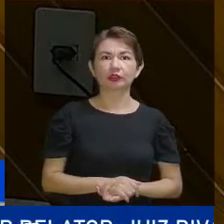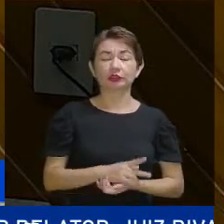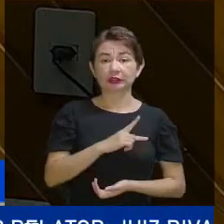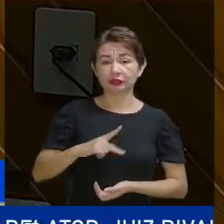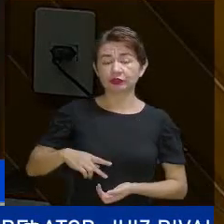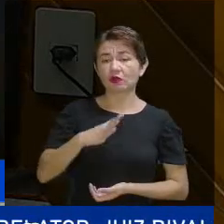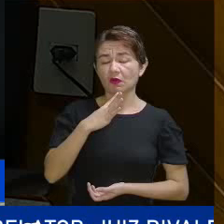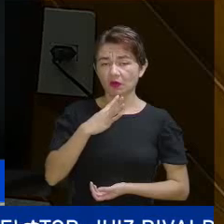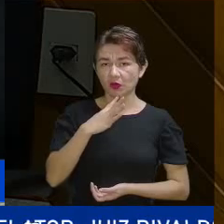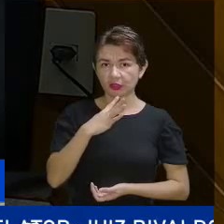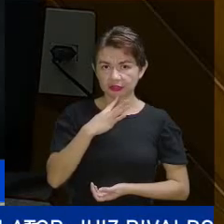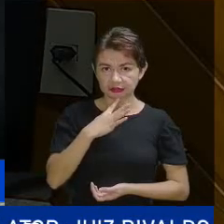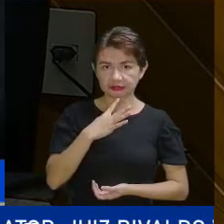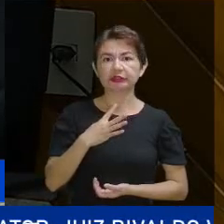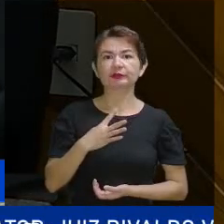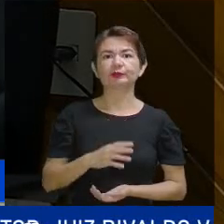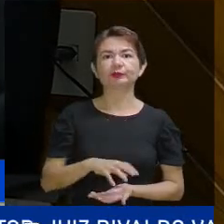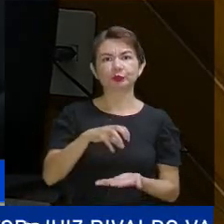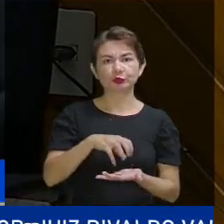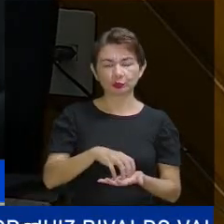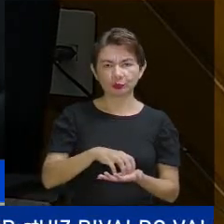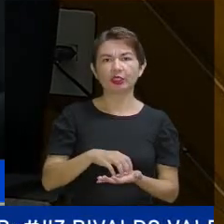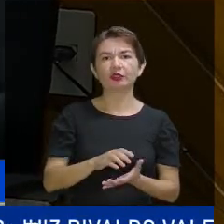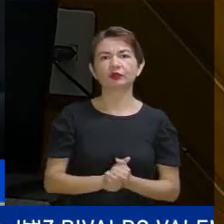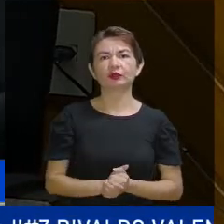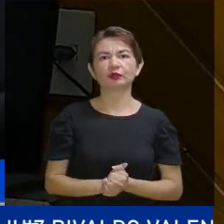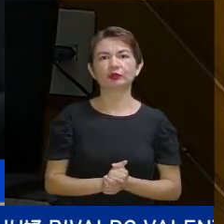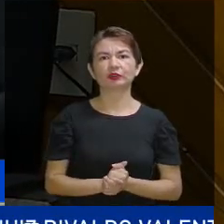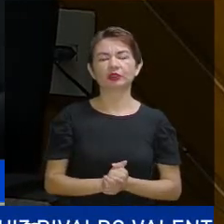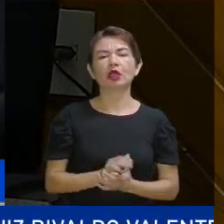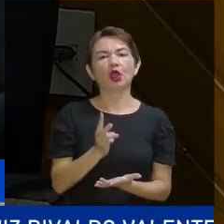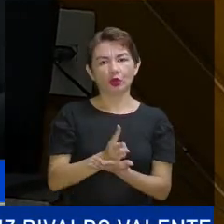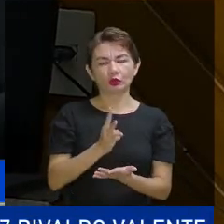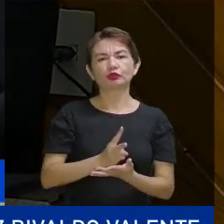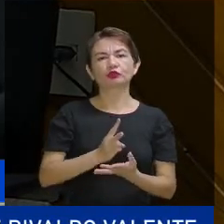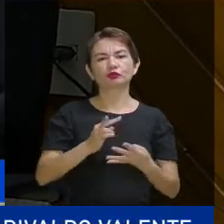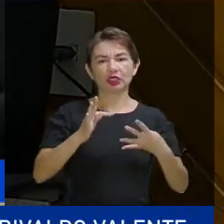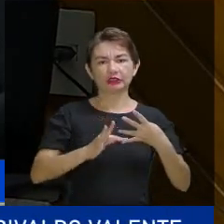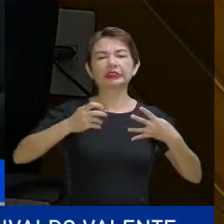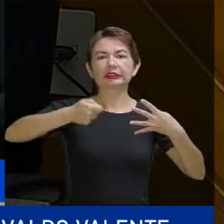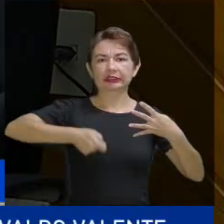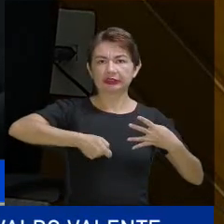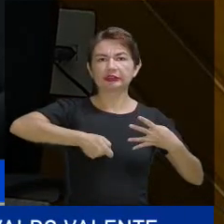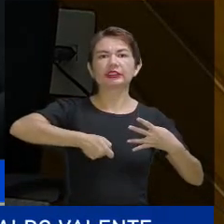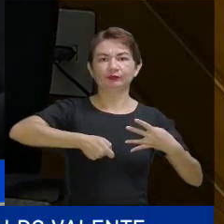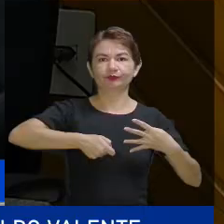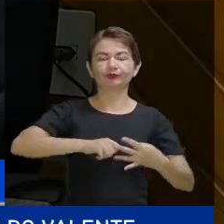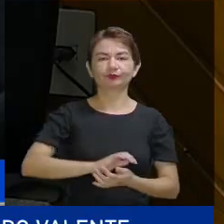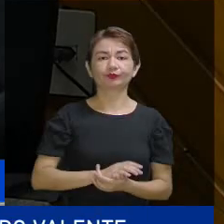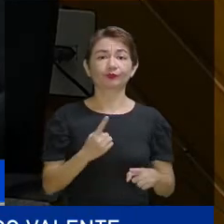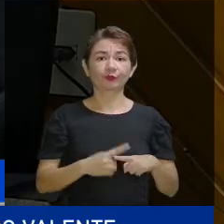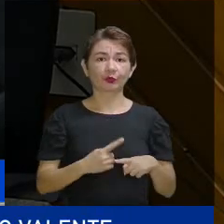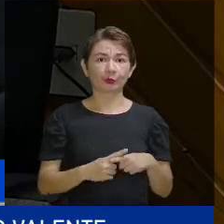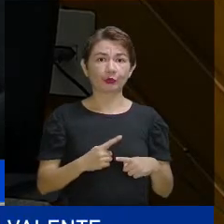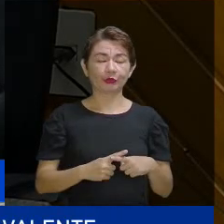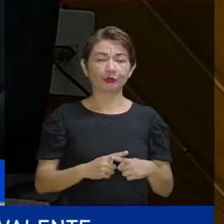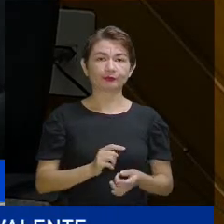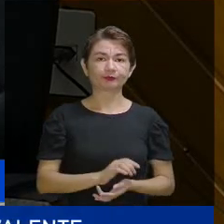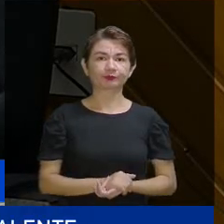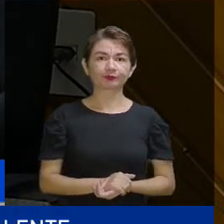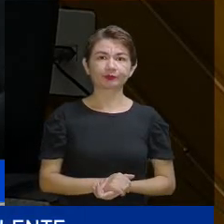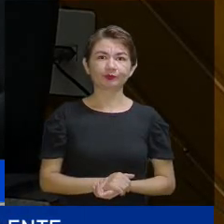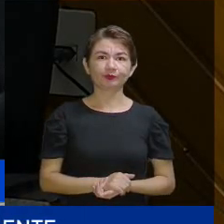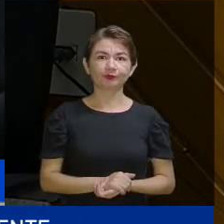eu conheci e o mérito é justamente pela manutenção da sentença, né? Porque, na